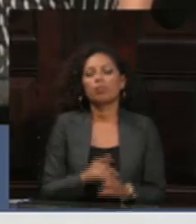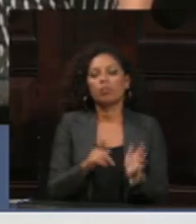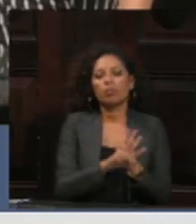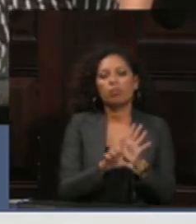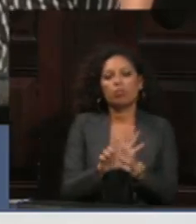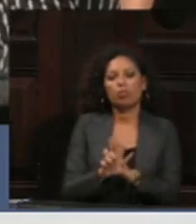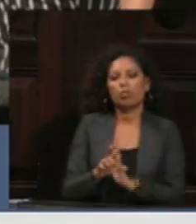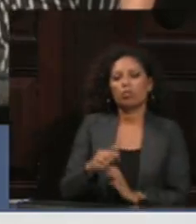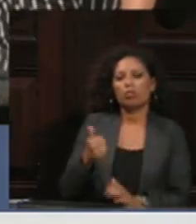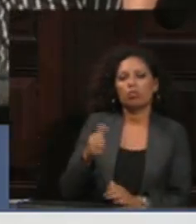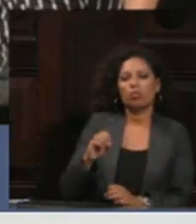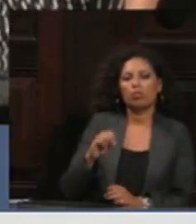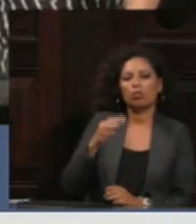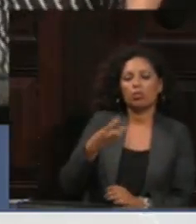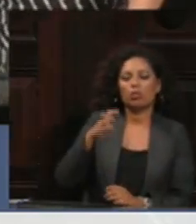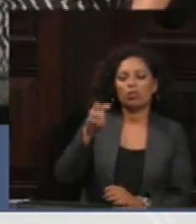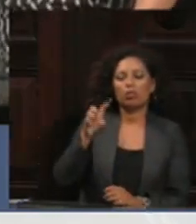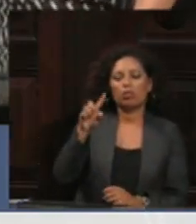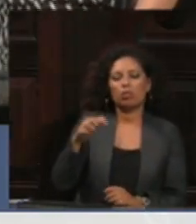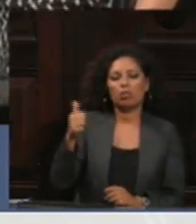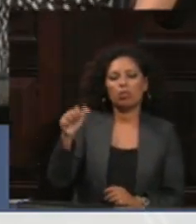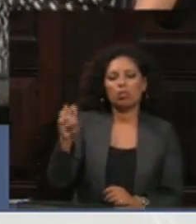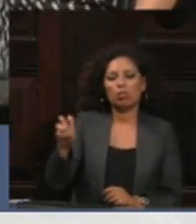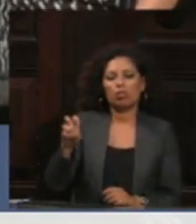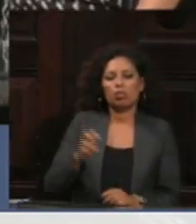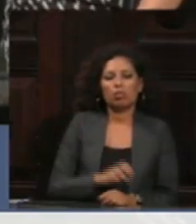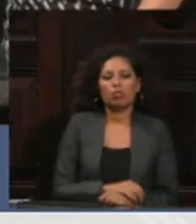PL 1055 de 15.